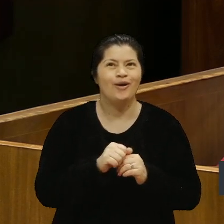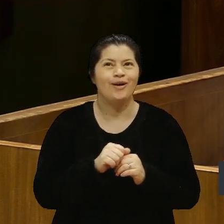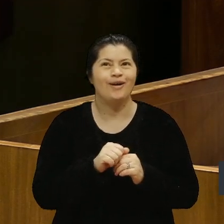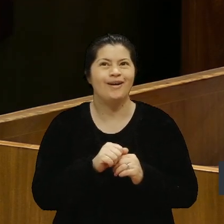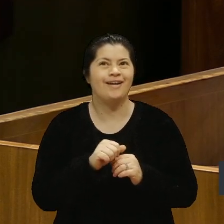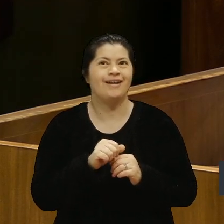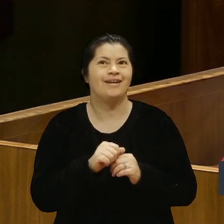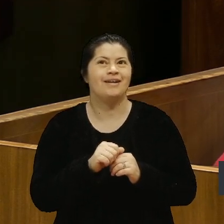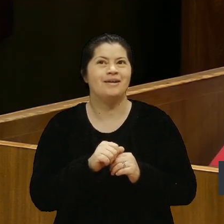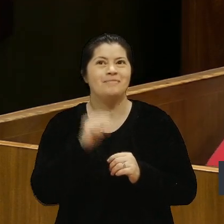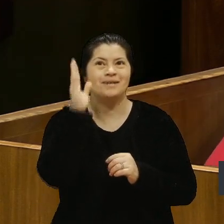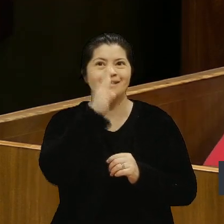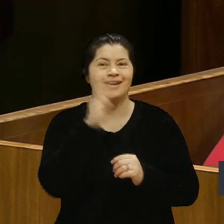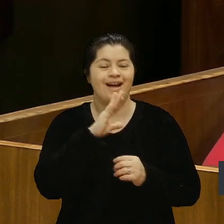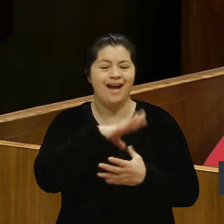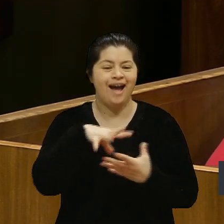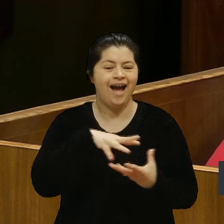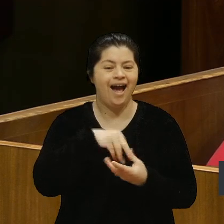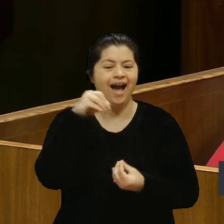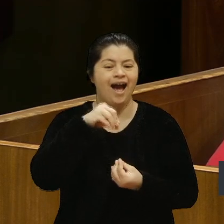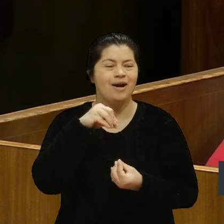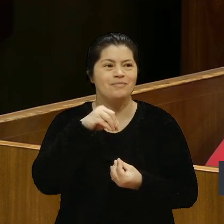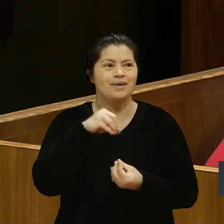brasileiro com alma haitiana.